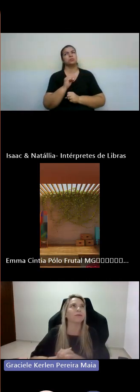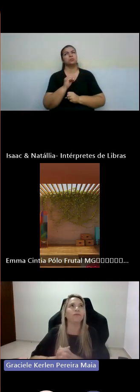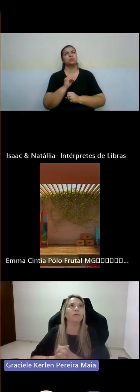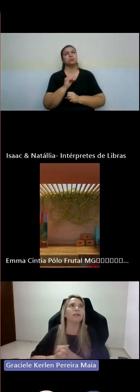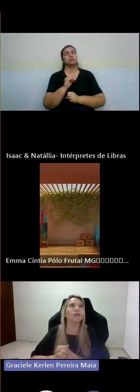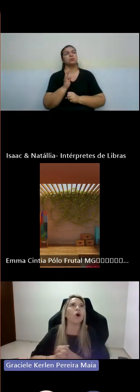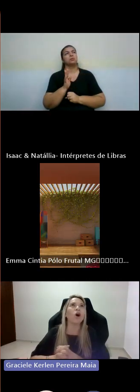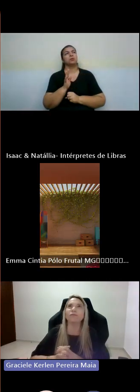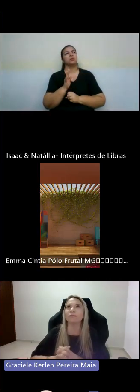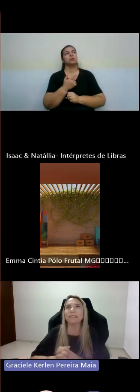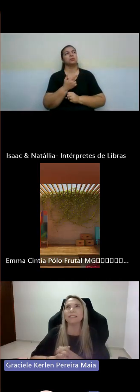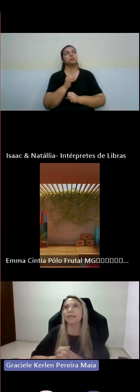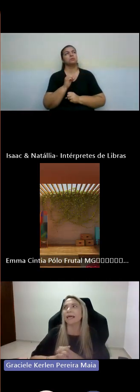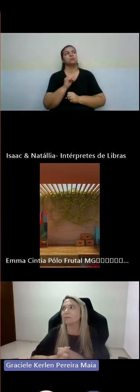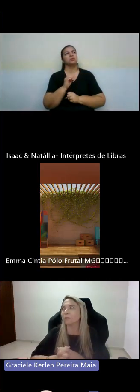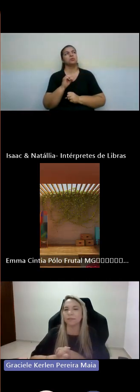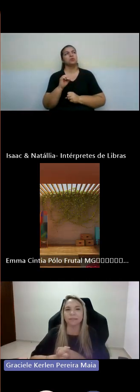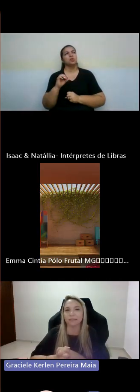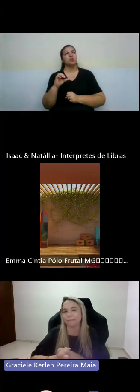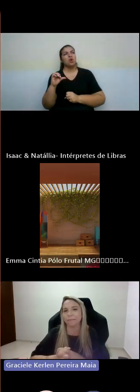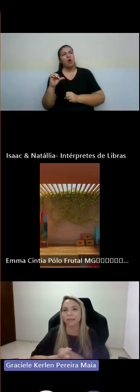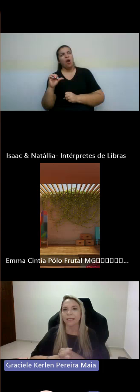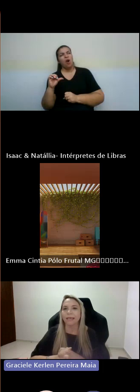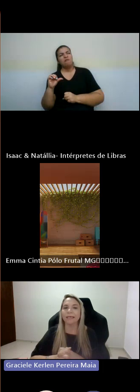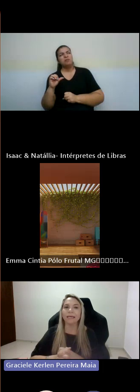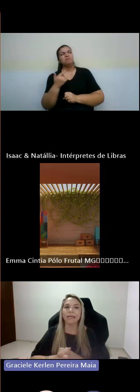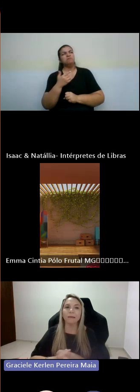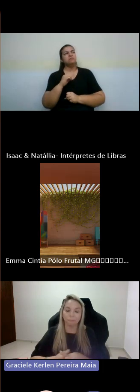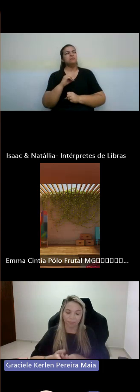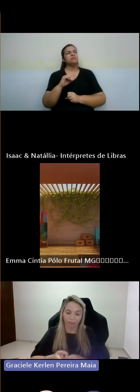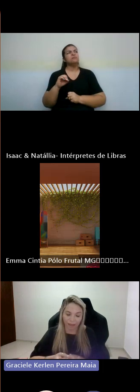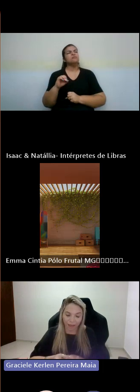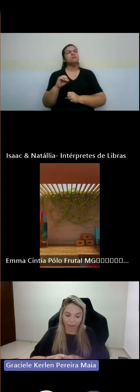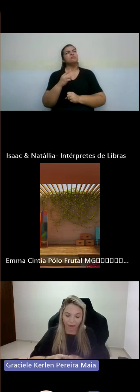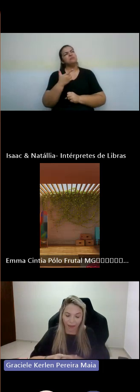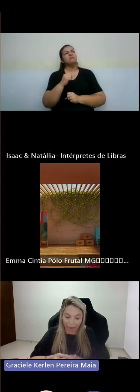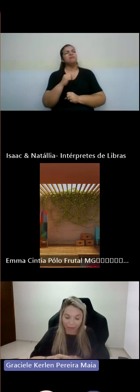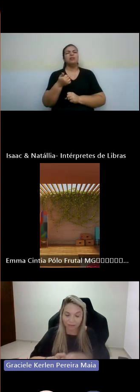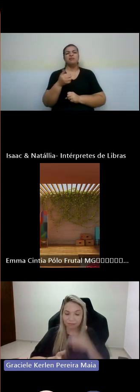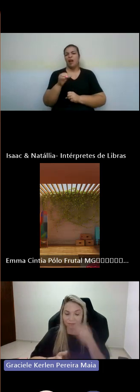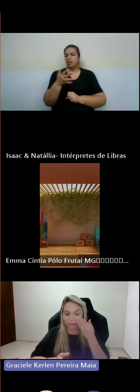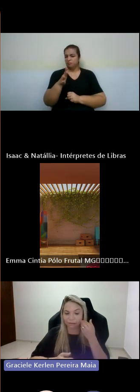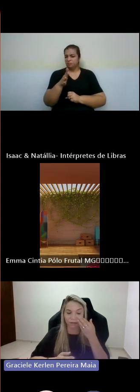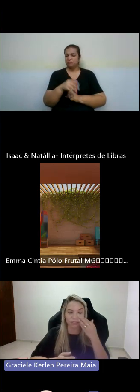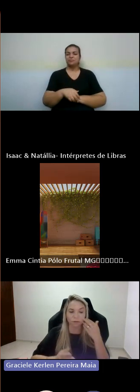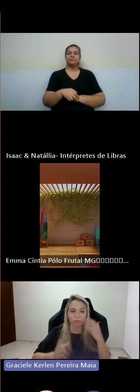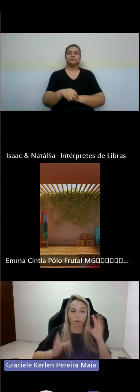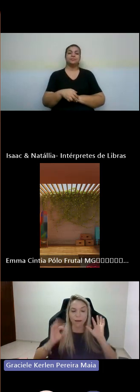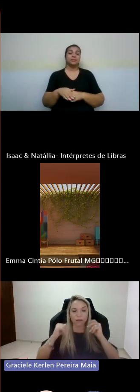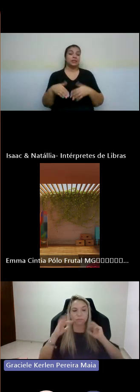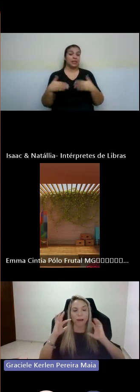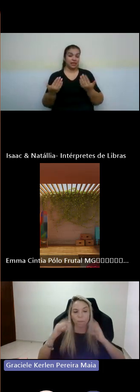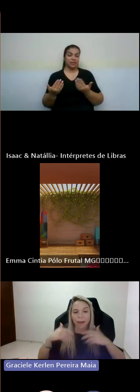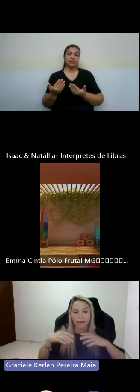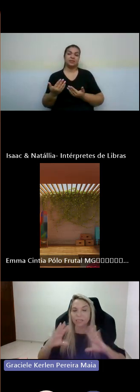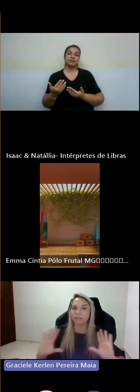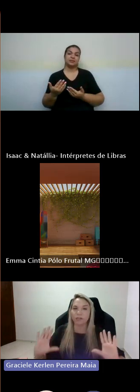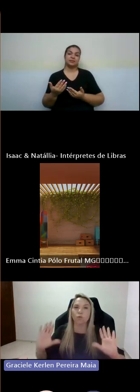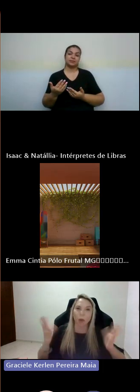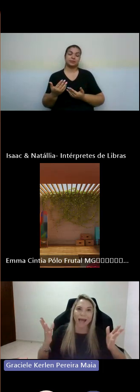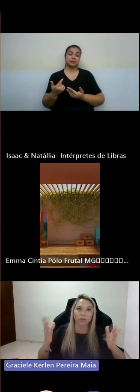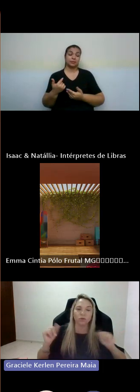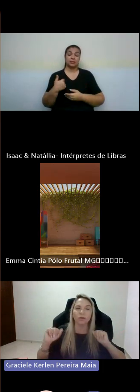peraí, 2009, 2010, uma coisa assim. E lá, eu parei